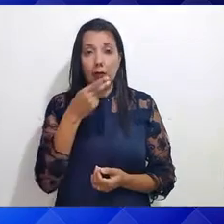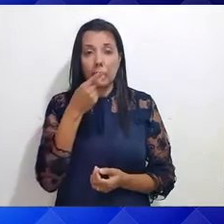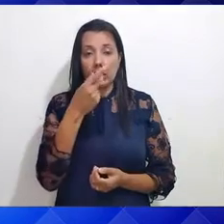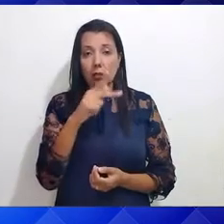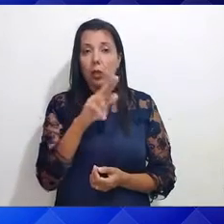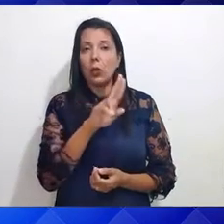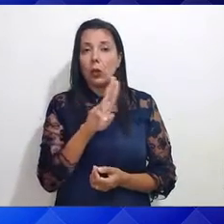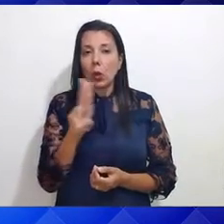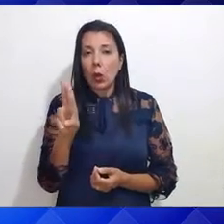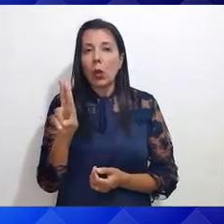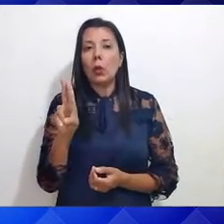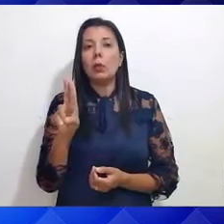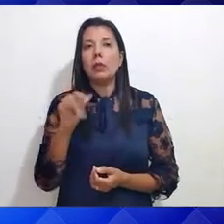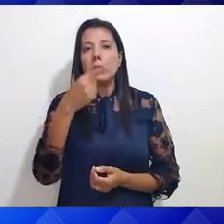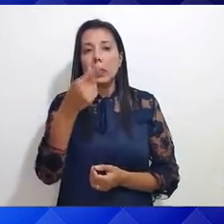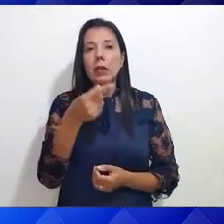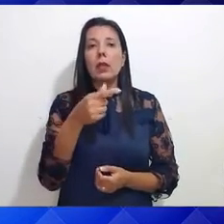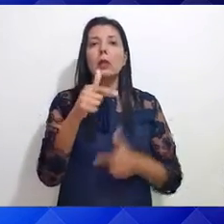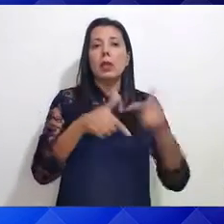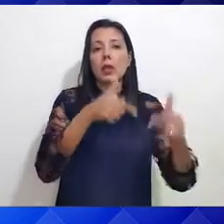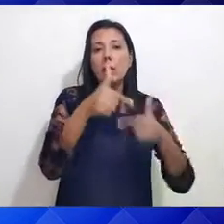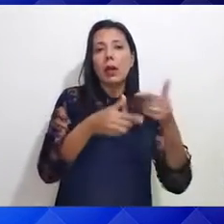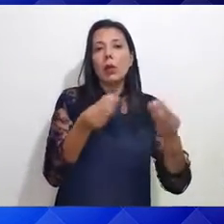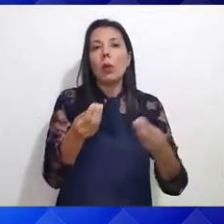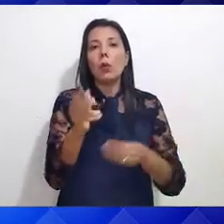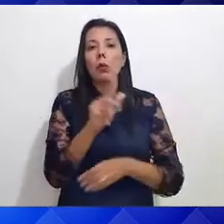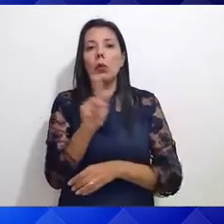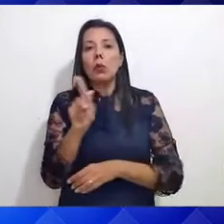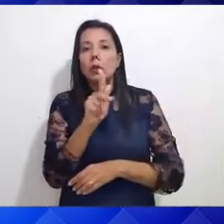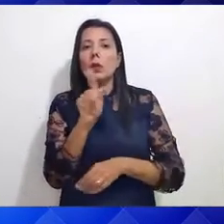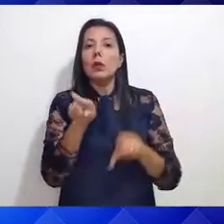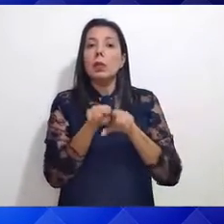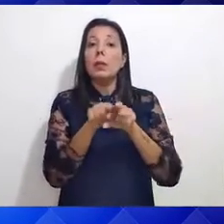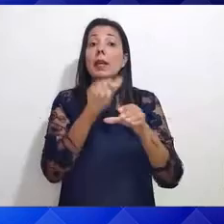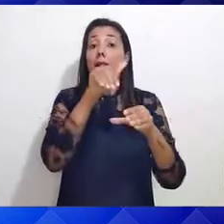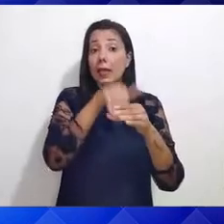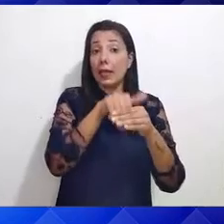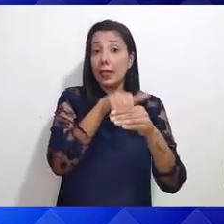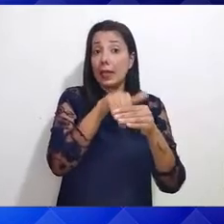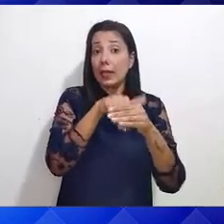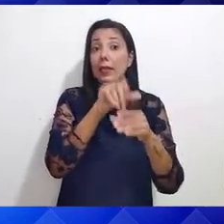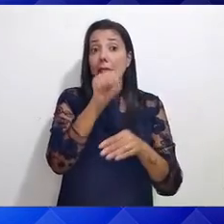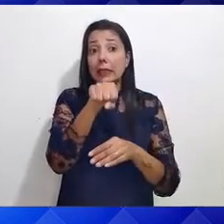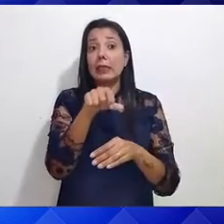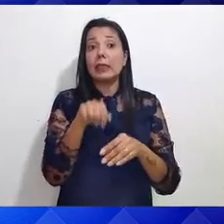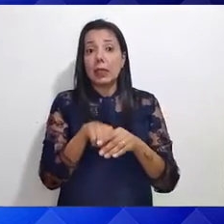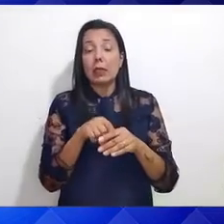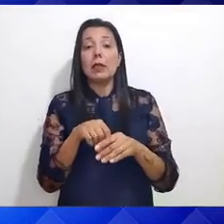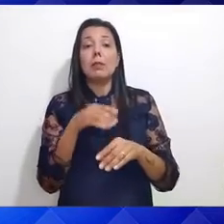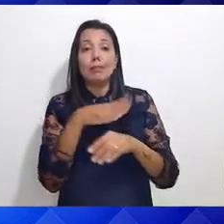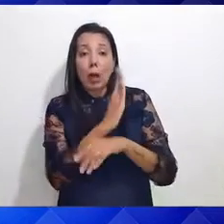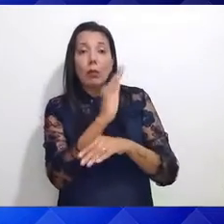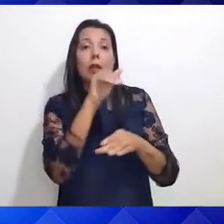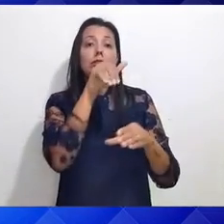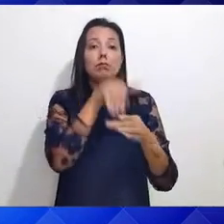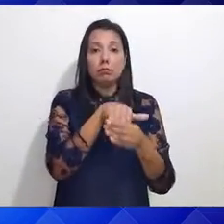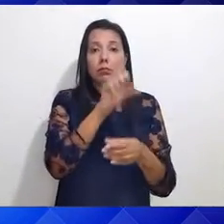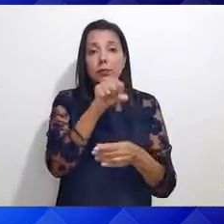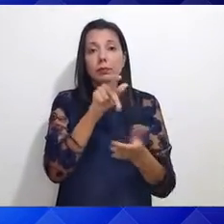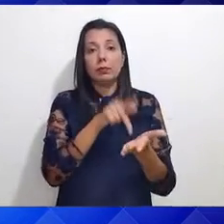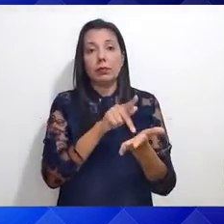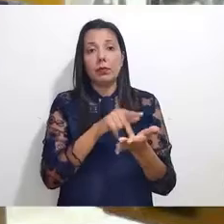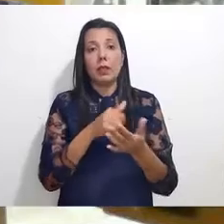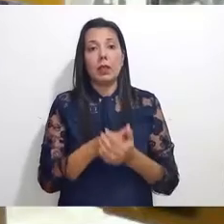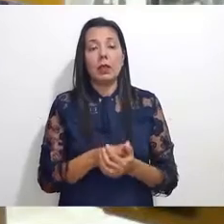professora, como eleita, né? Porque passa por uma eleição, né? Sim, é verdade. Eu sou Ana Maria, sou conselheira tutelar do